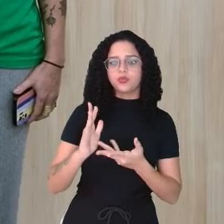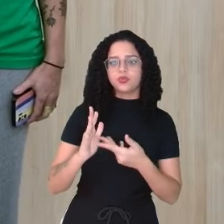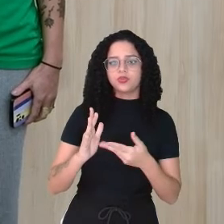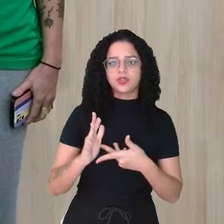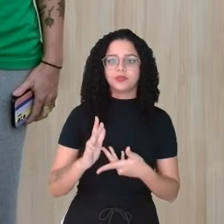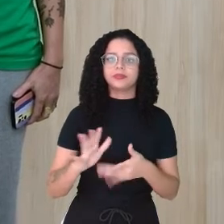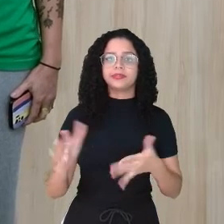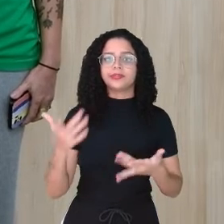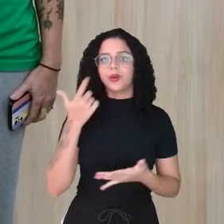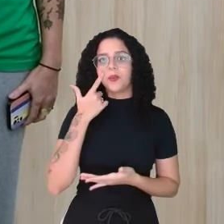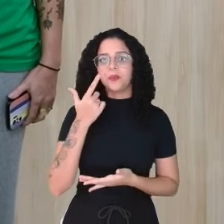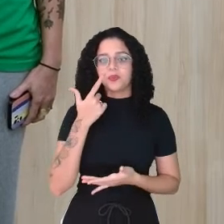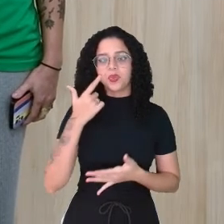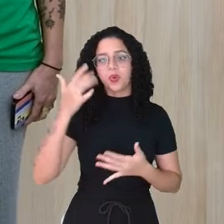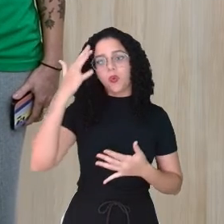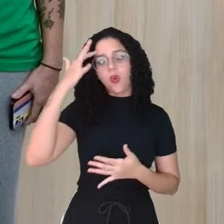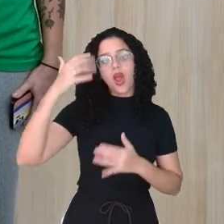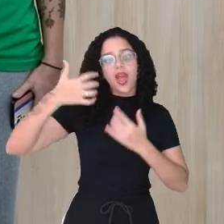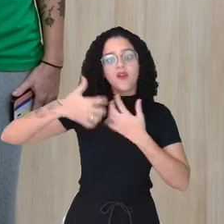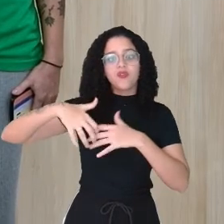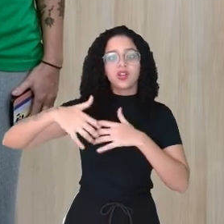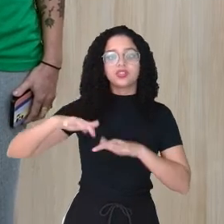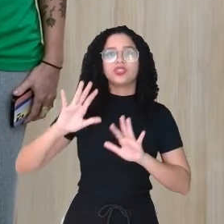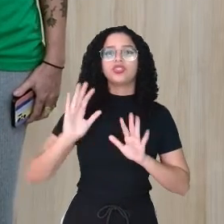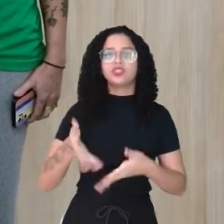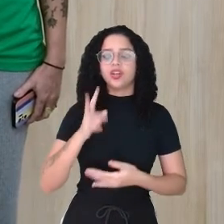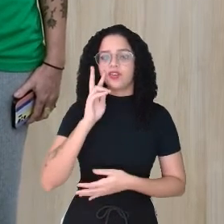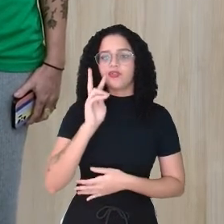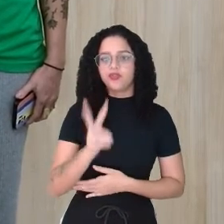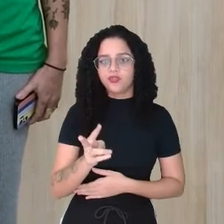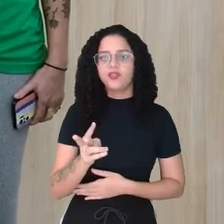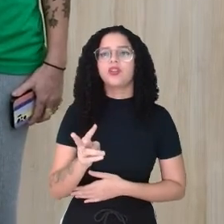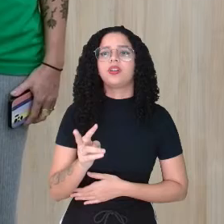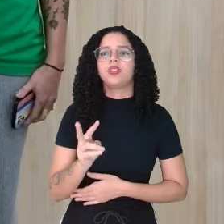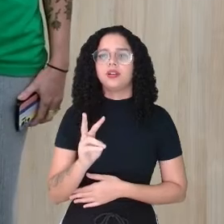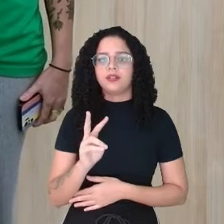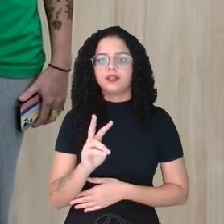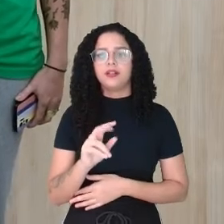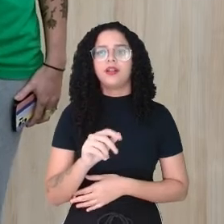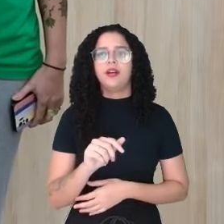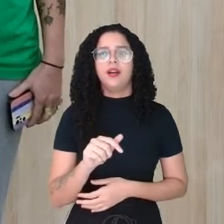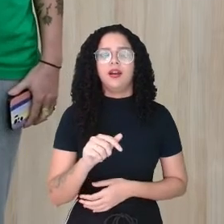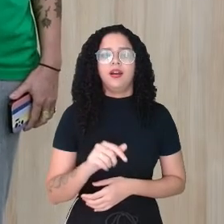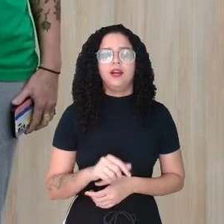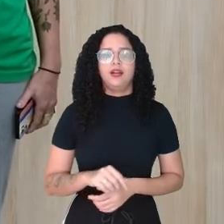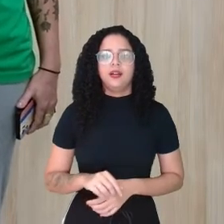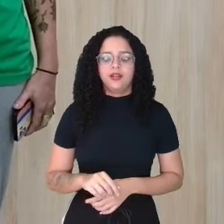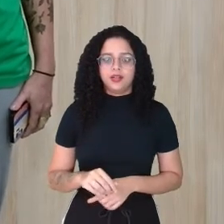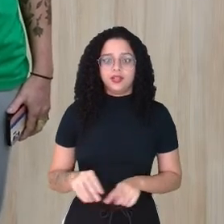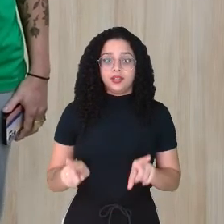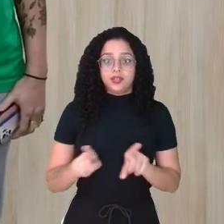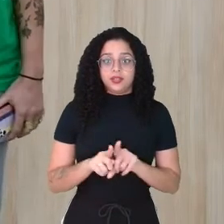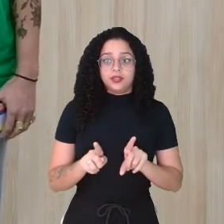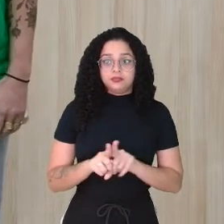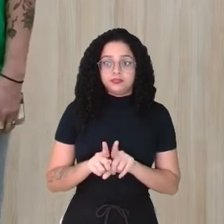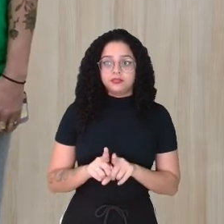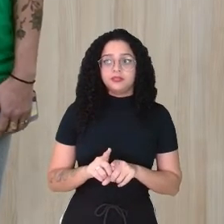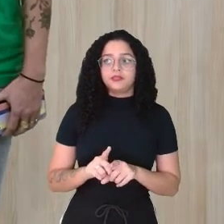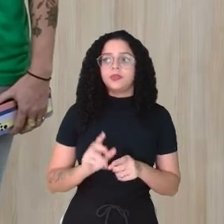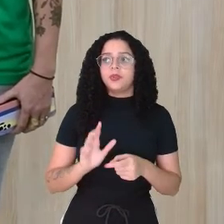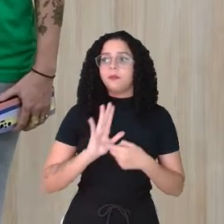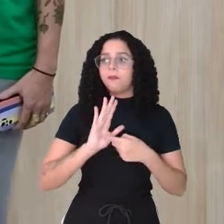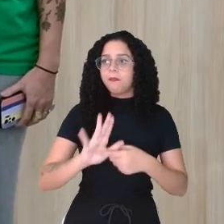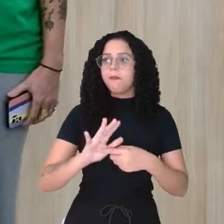Então, olha, uma reflexão que a gente já trabalhou, né? E a agroecologia também vem aqui trazer